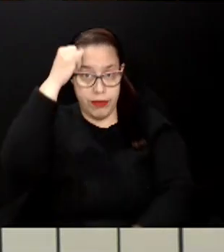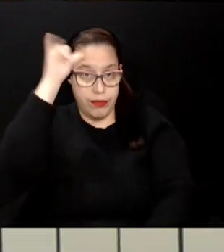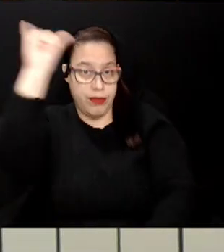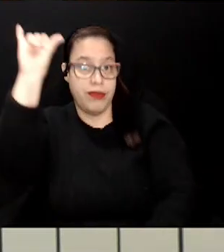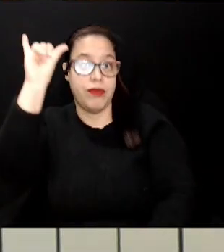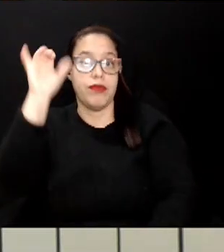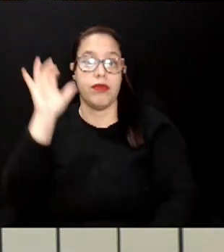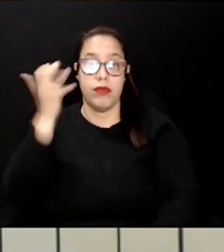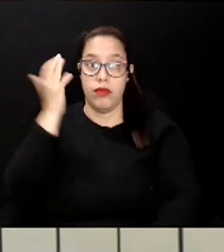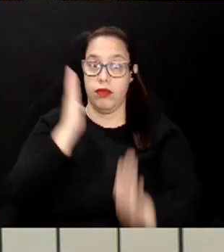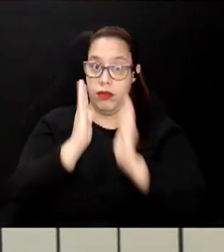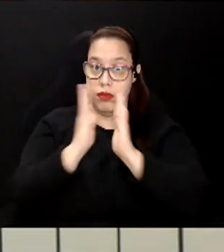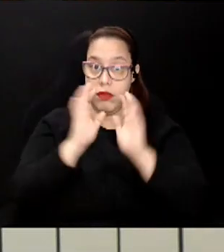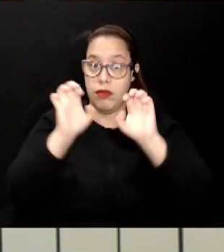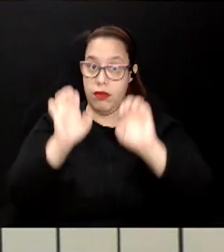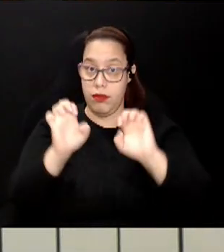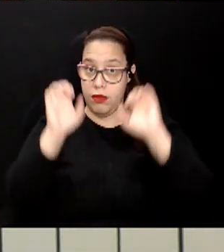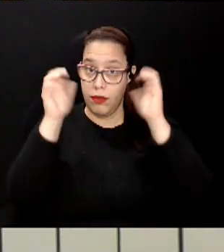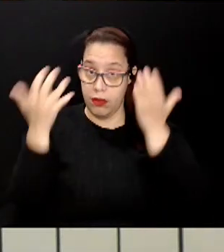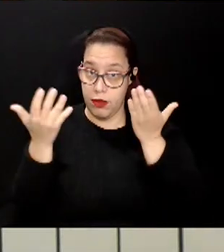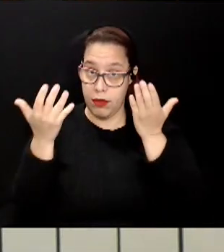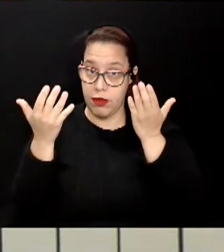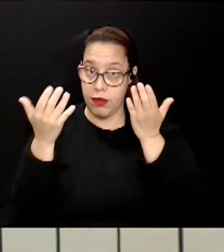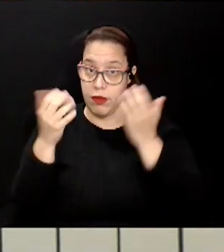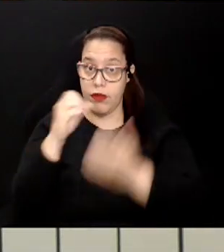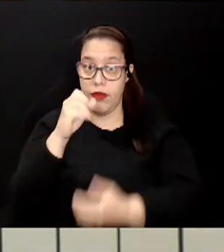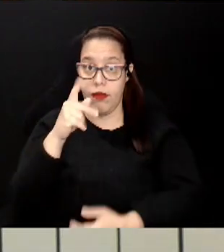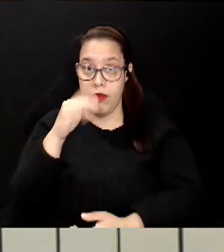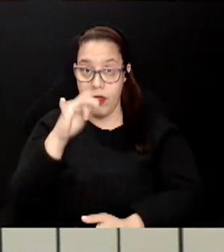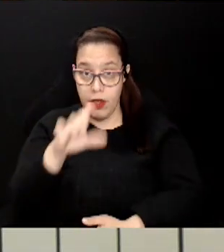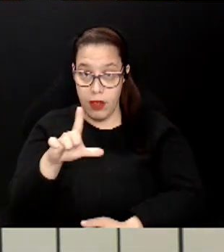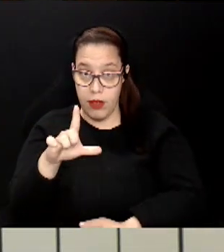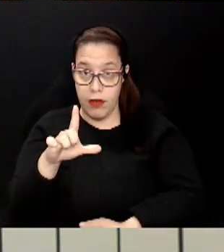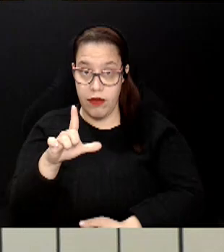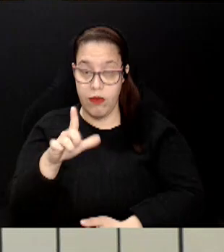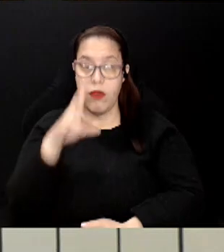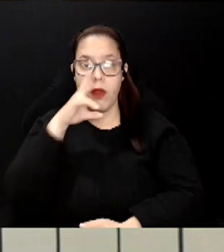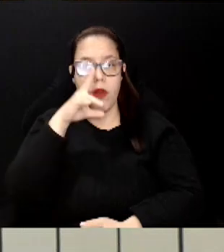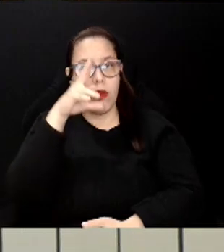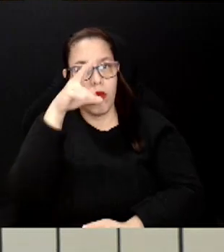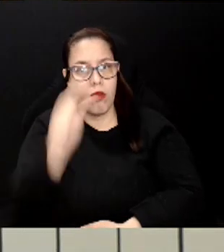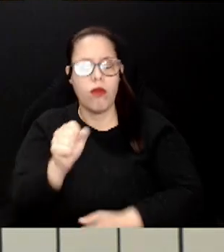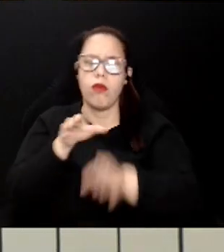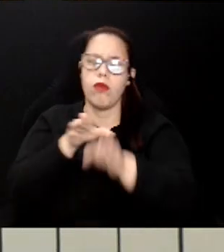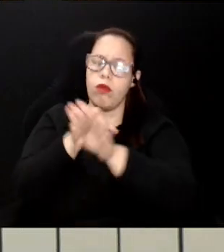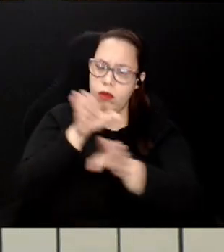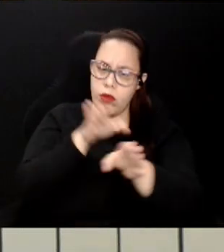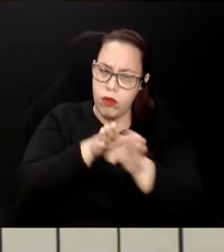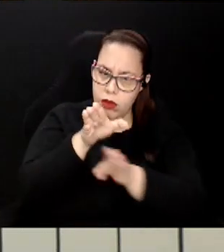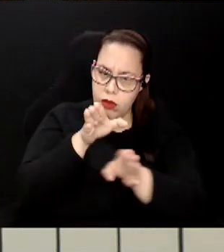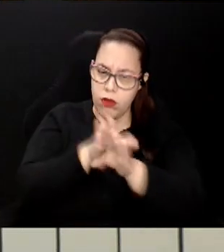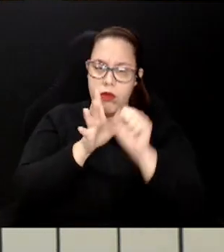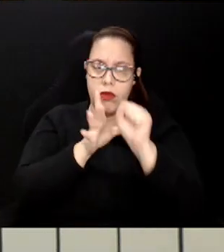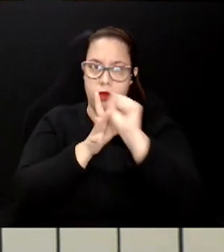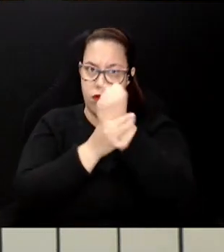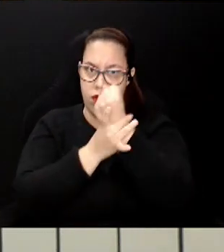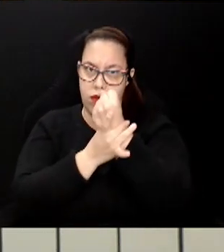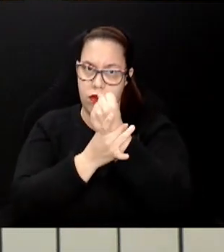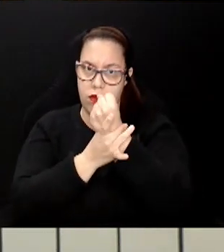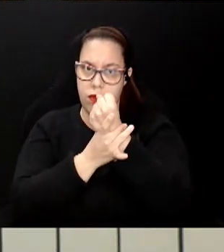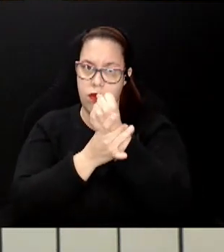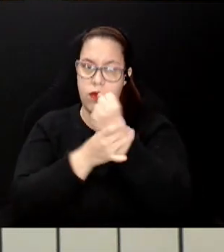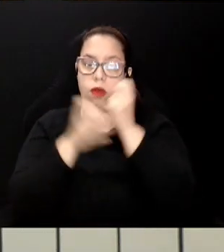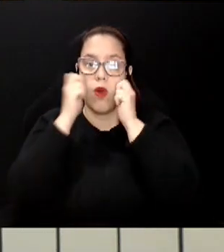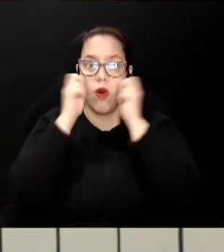as comemorações, a CPFL Paulista reforça orientações de segurança e alerta para os